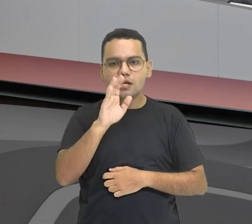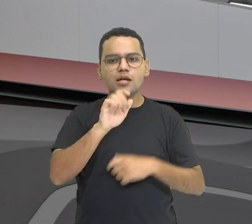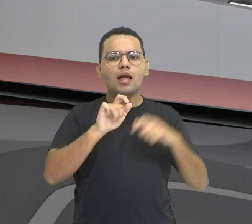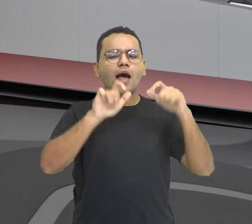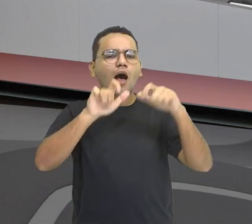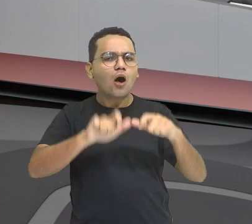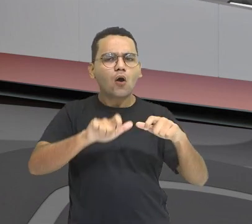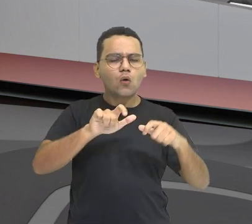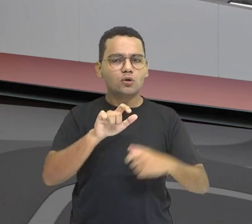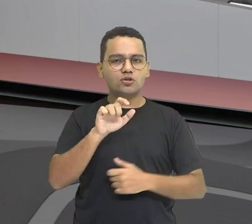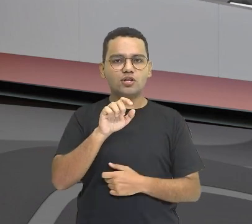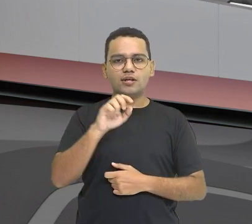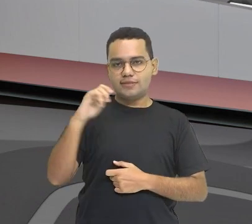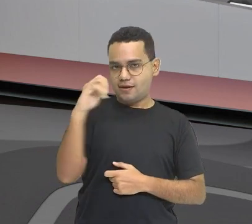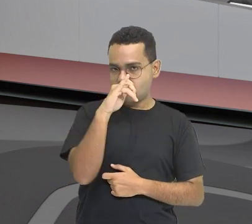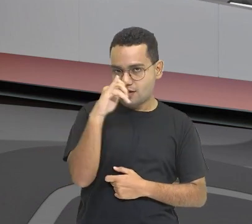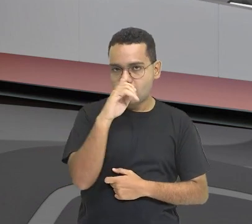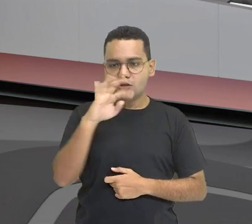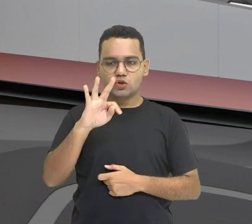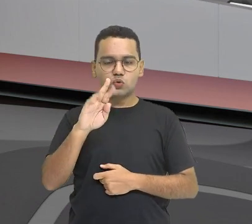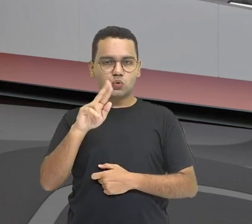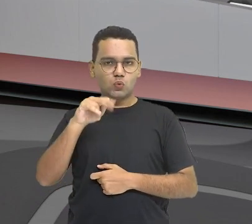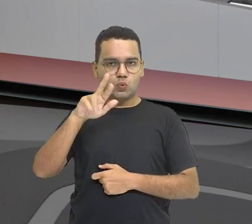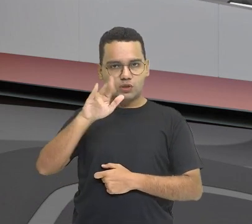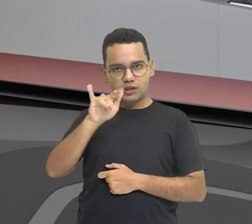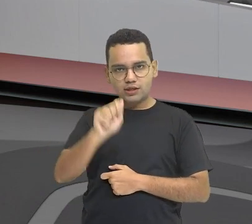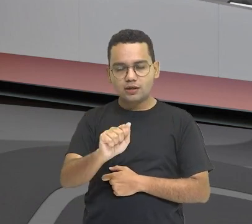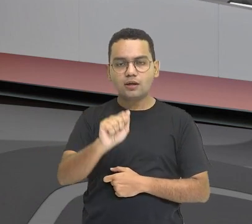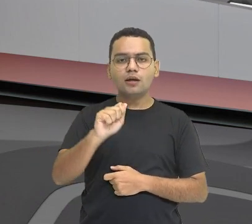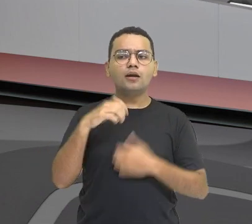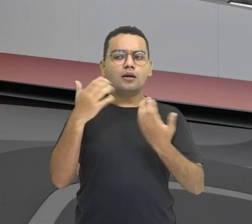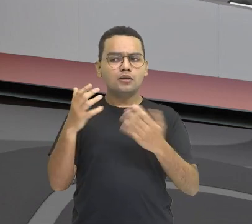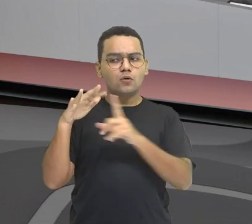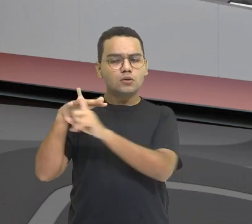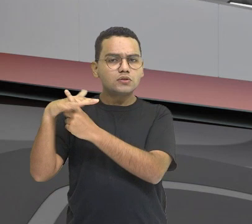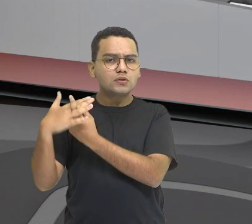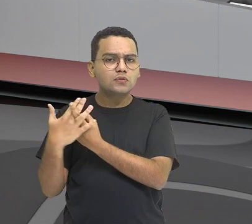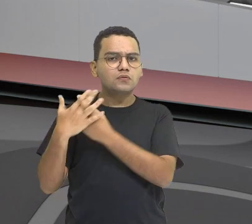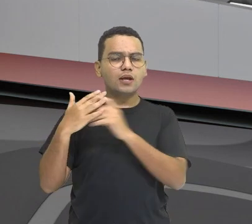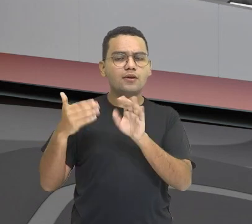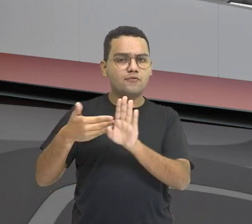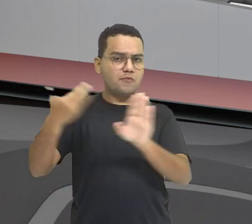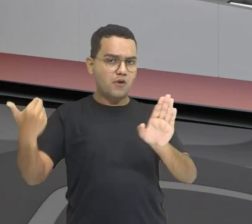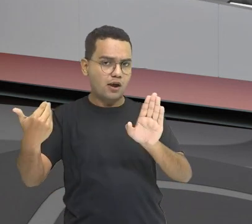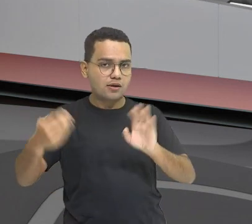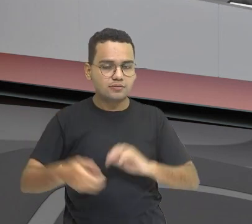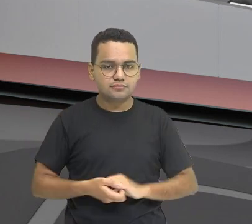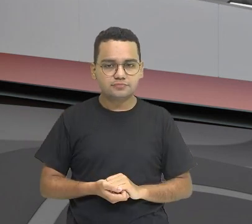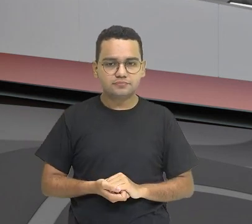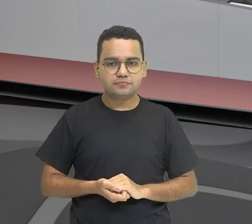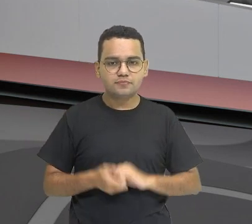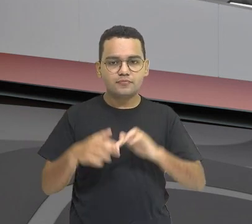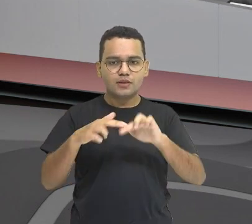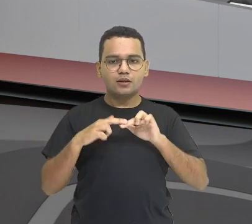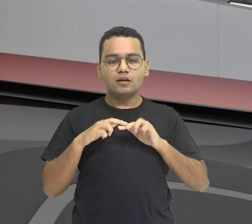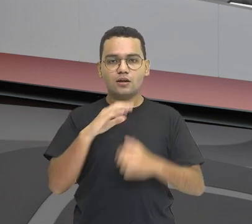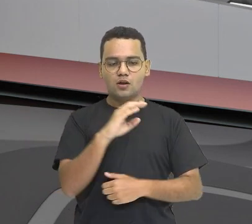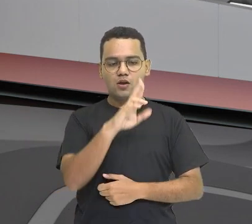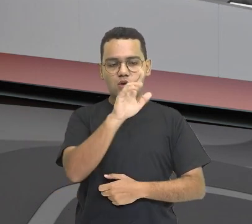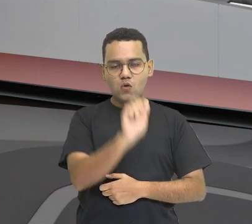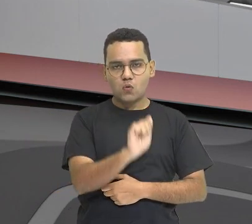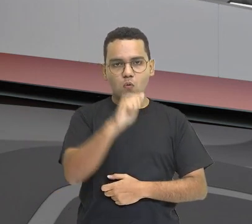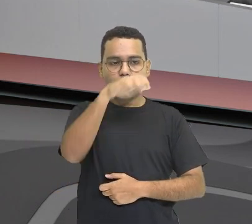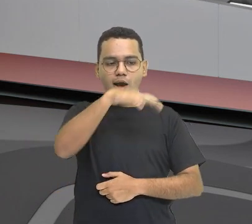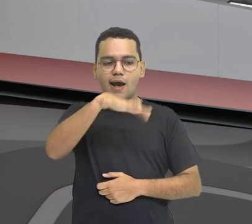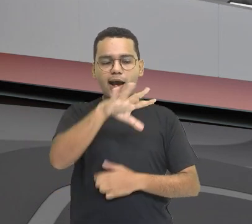Turquia e na Itália, a União Soviética foi para o quintal dos Estados Unidos, para a região de Cuba, em Cuba, na realidade, na região de São Cristóvão, e